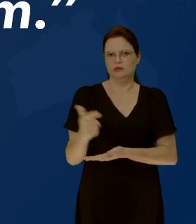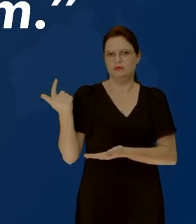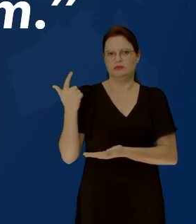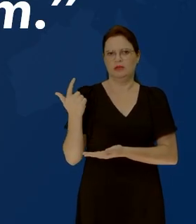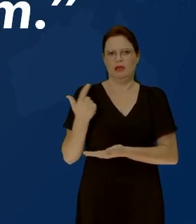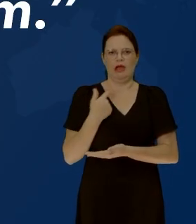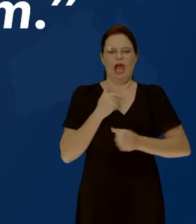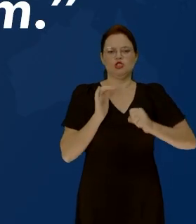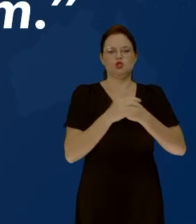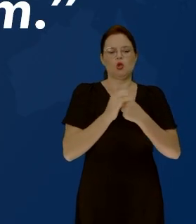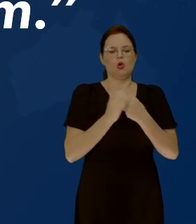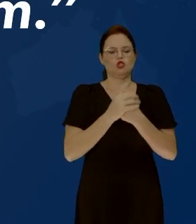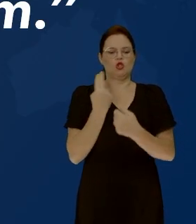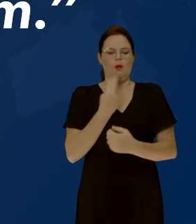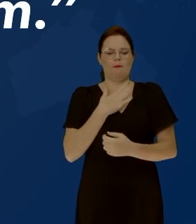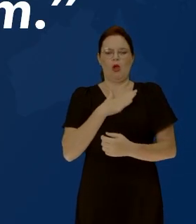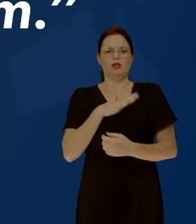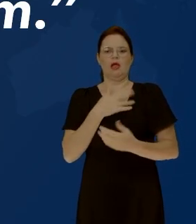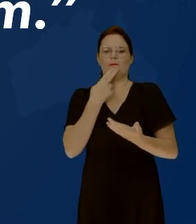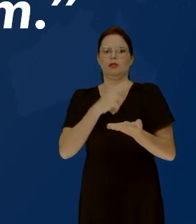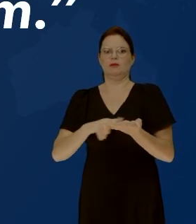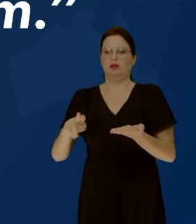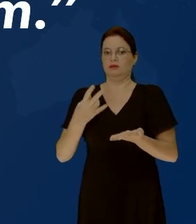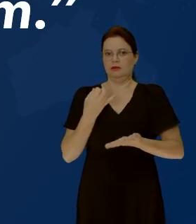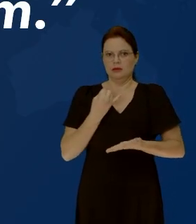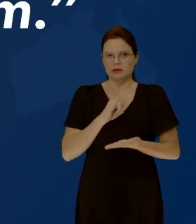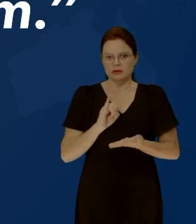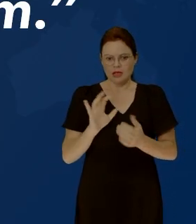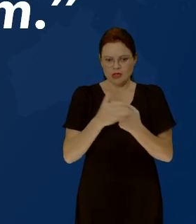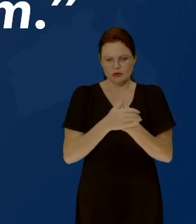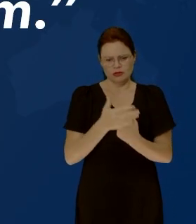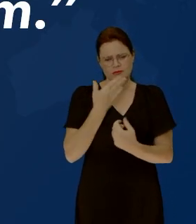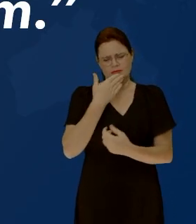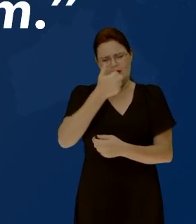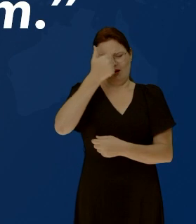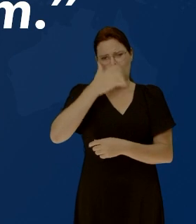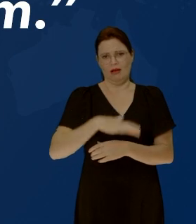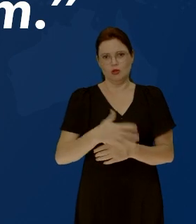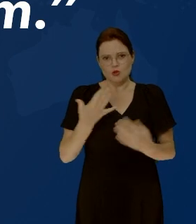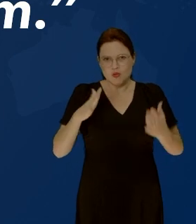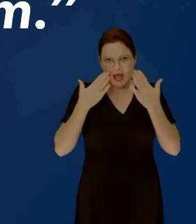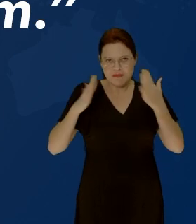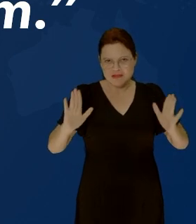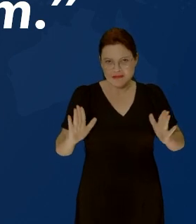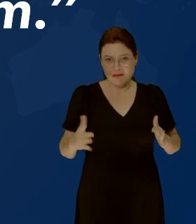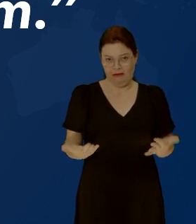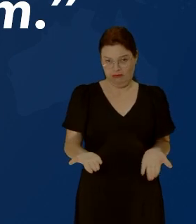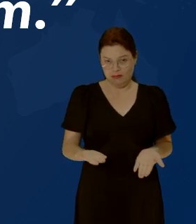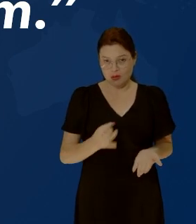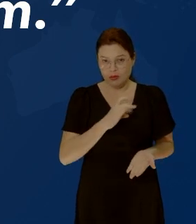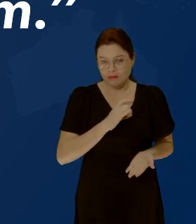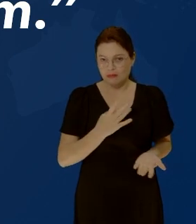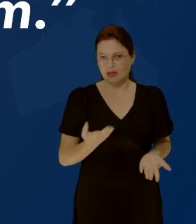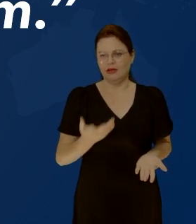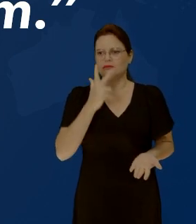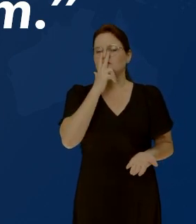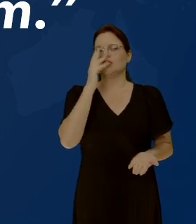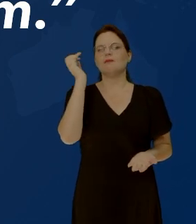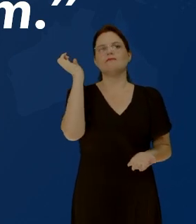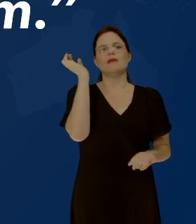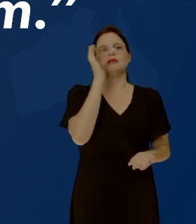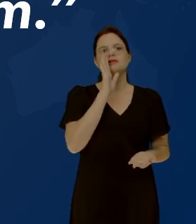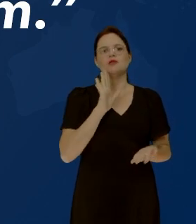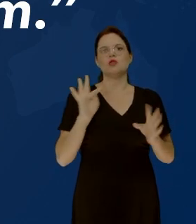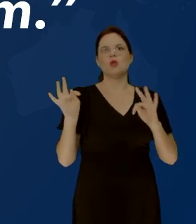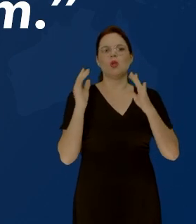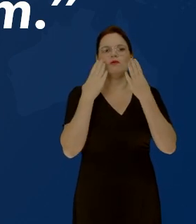anônimos. E se for aparecer, se não for anônimo, melhor ainda. Entendeu? Como se tivesse o Brasil para cá. E alguns